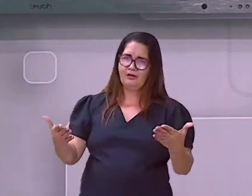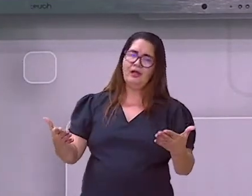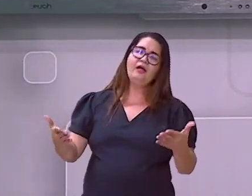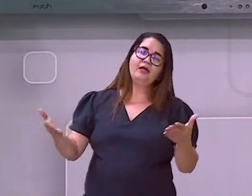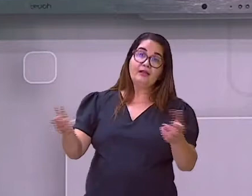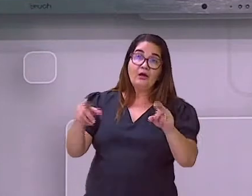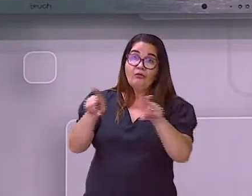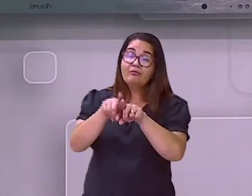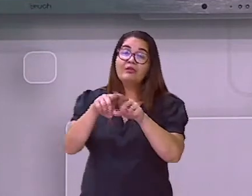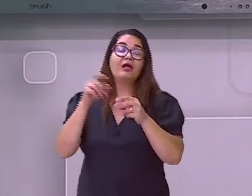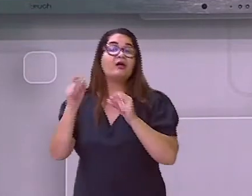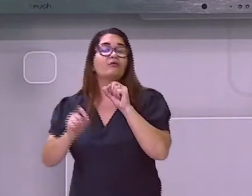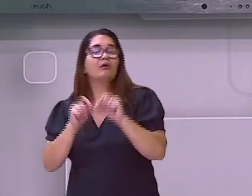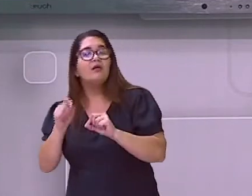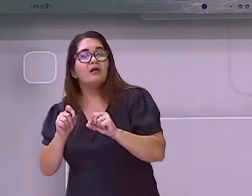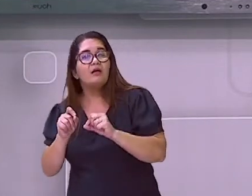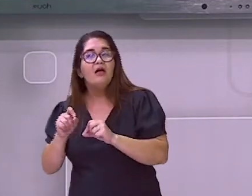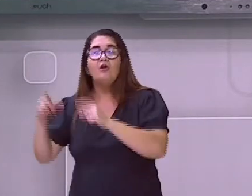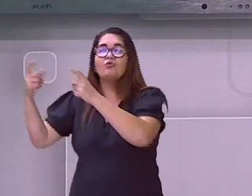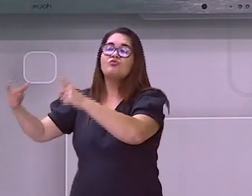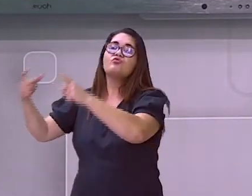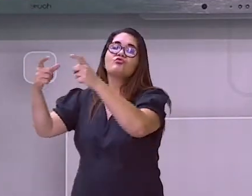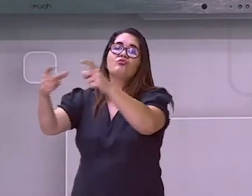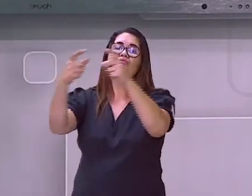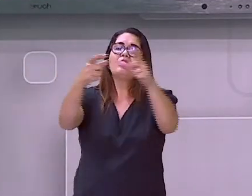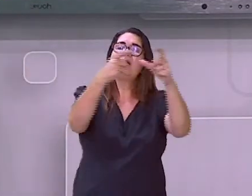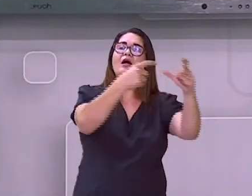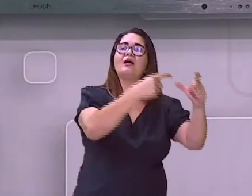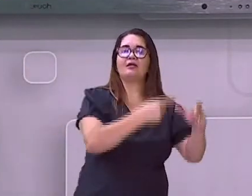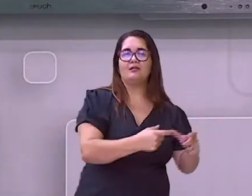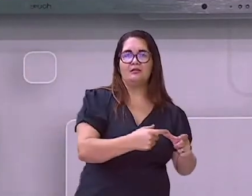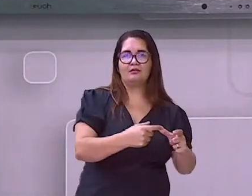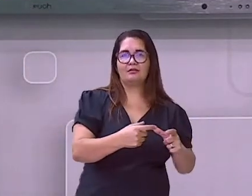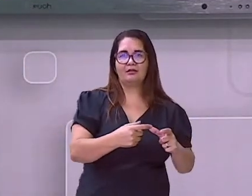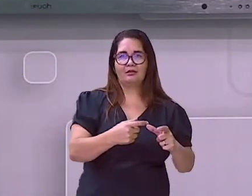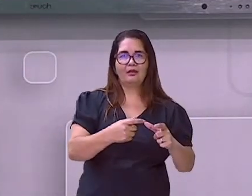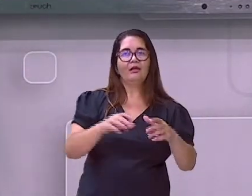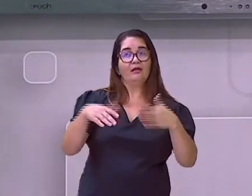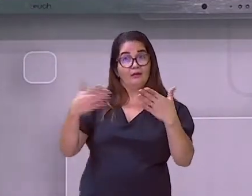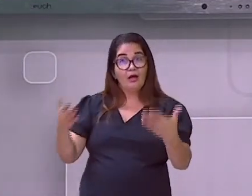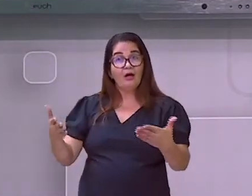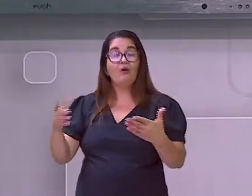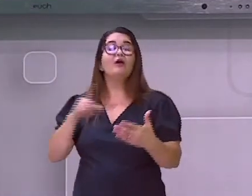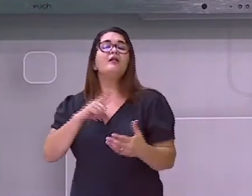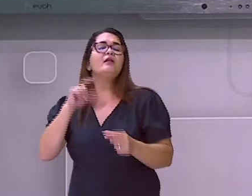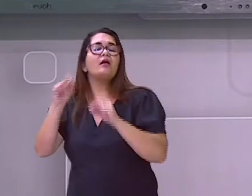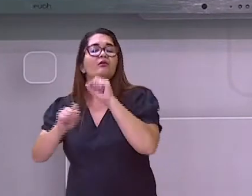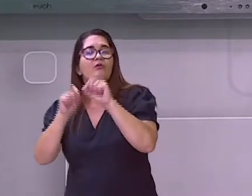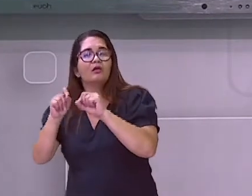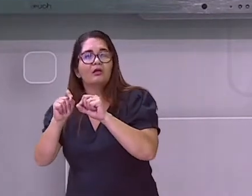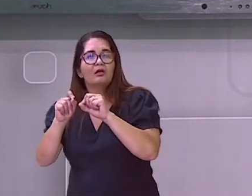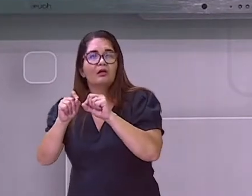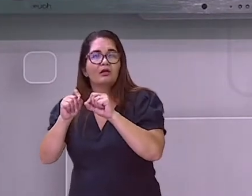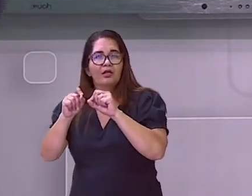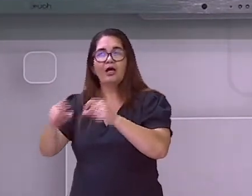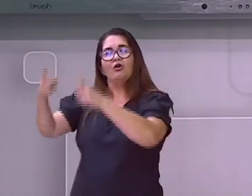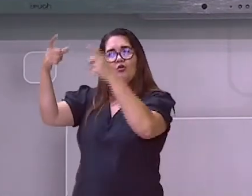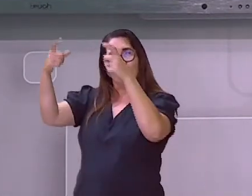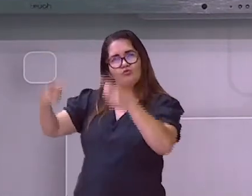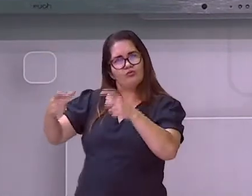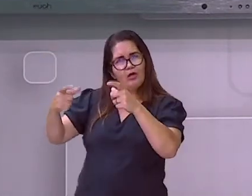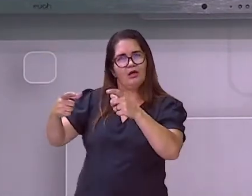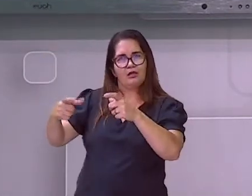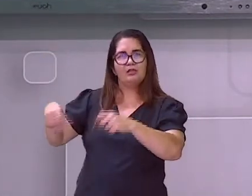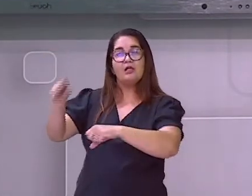chamada regionalização. Dividir de acordo com as semelhanças, apesar das